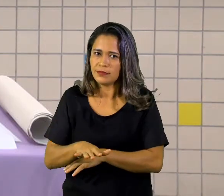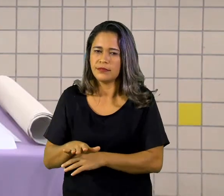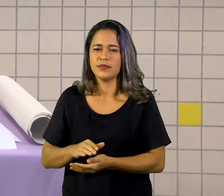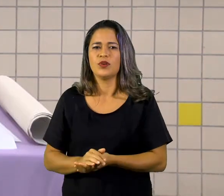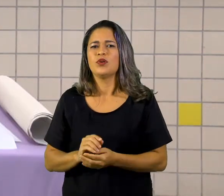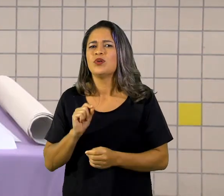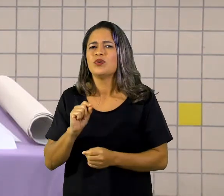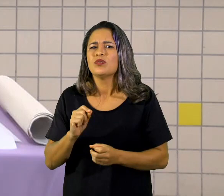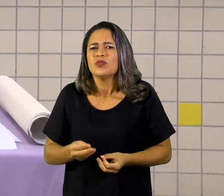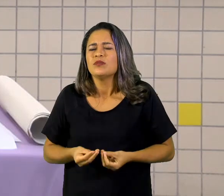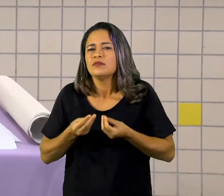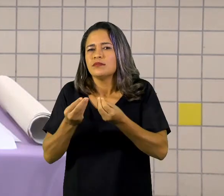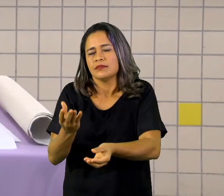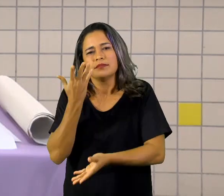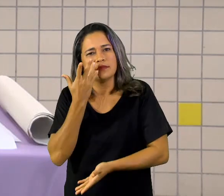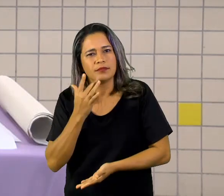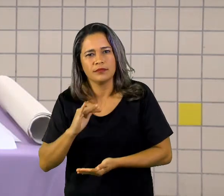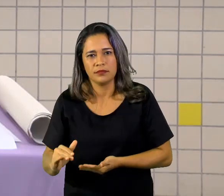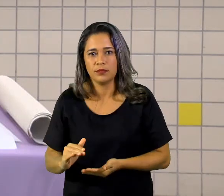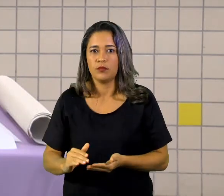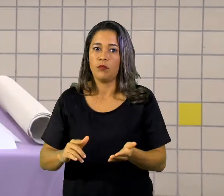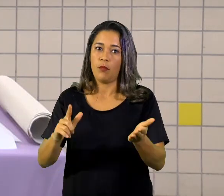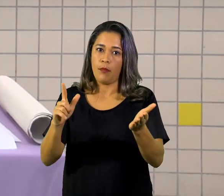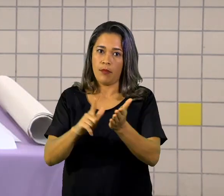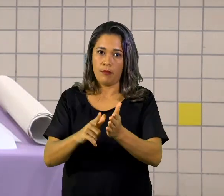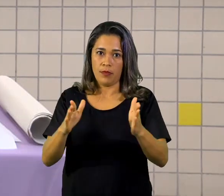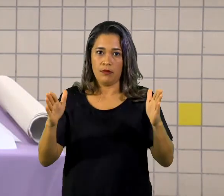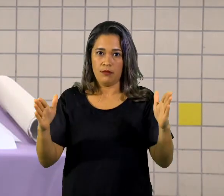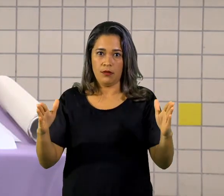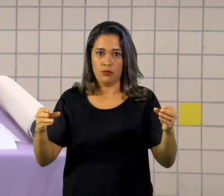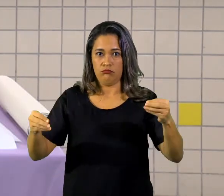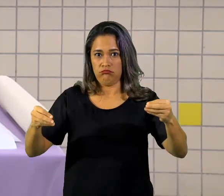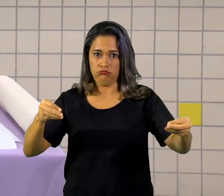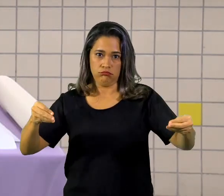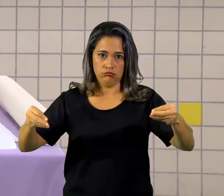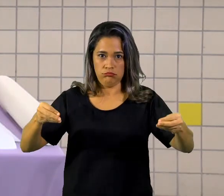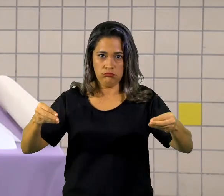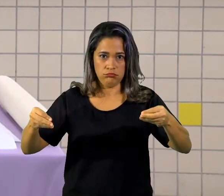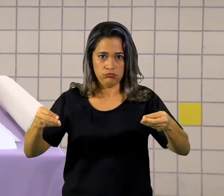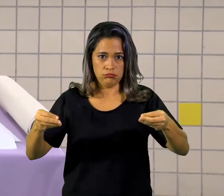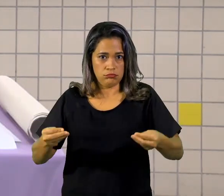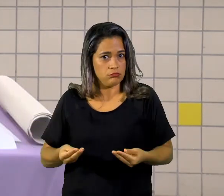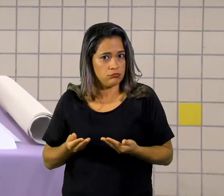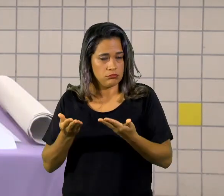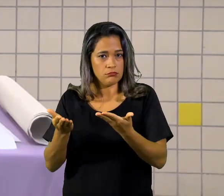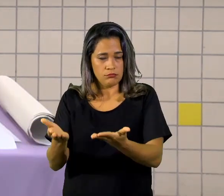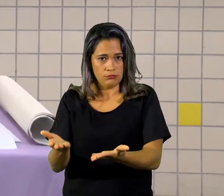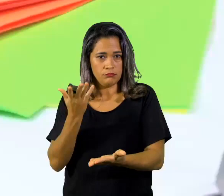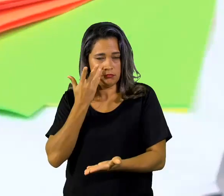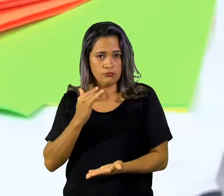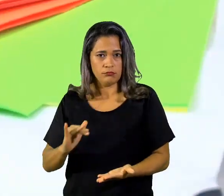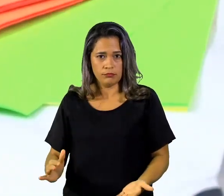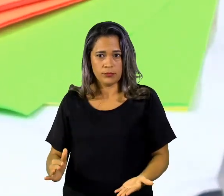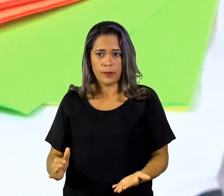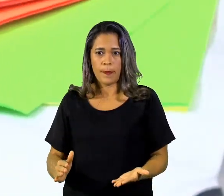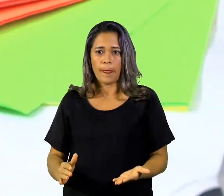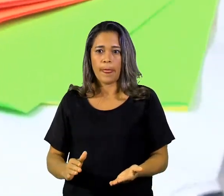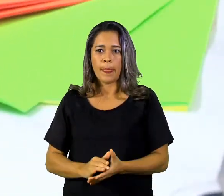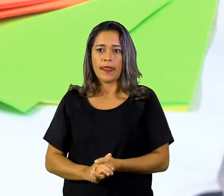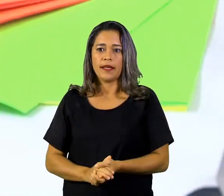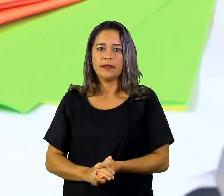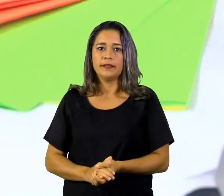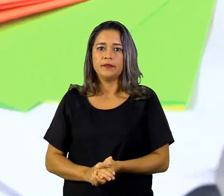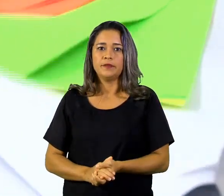posso oferecer para a minha criança? O papelão é um suporte que você pode oferecer para a criança. A folha, a criança